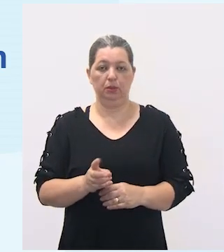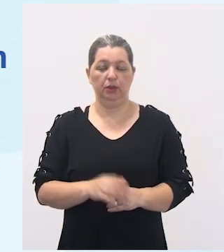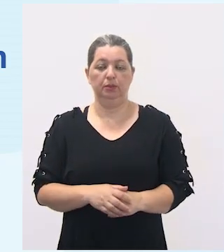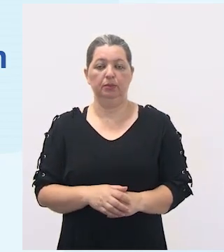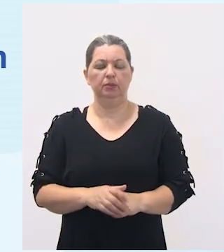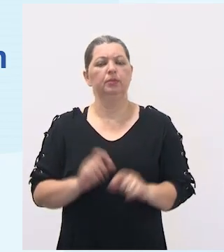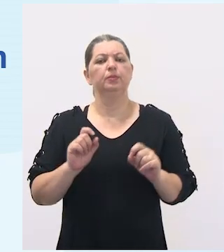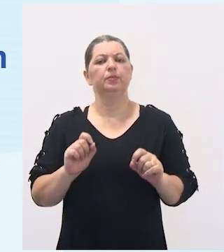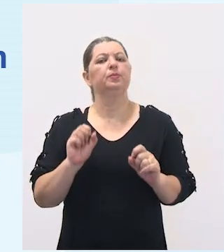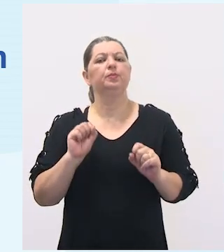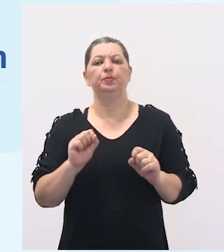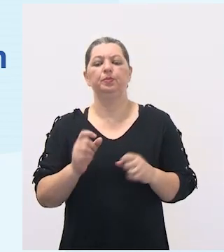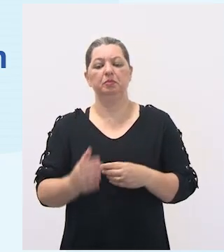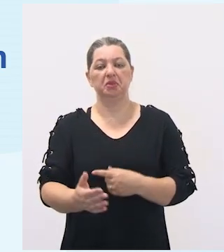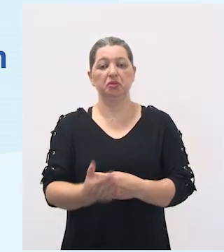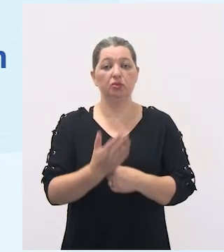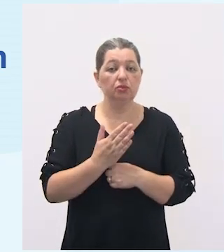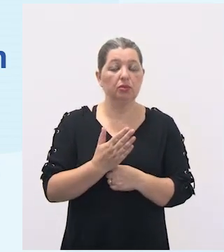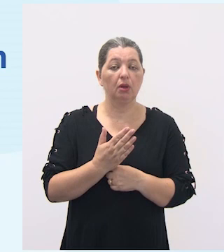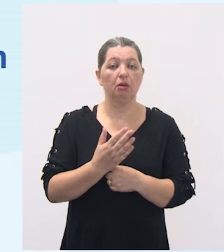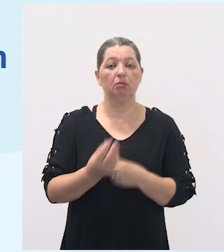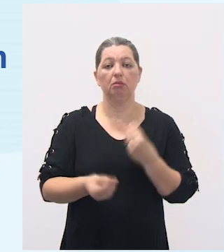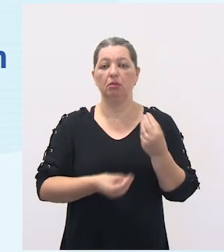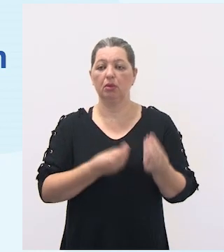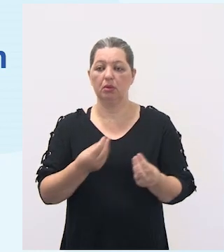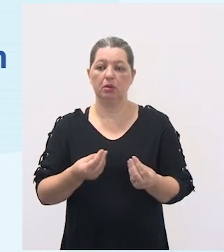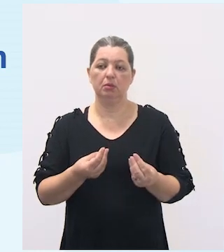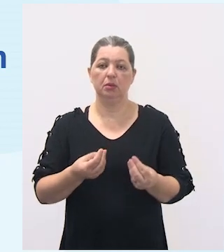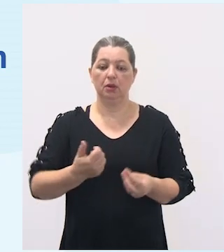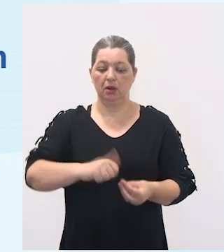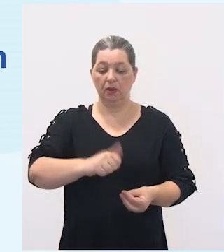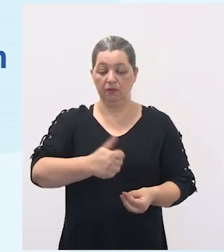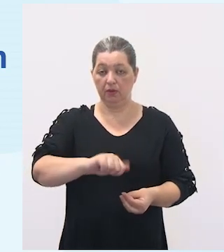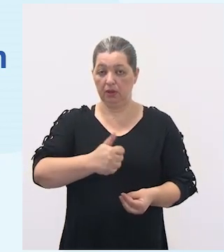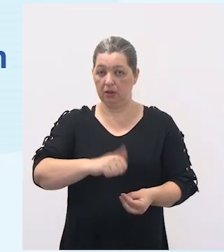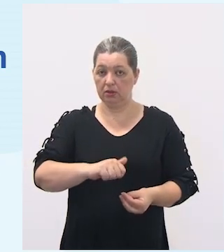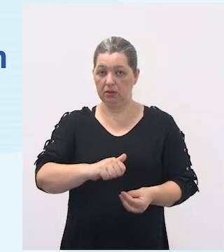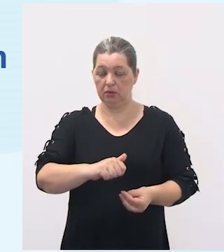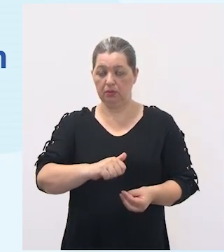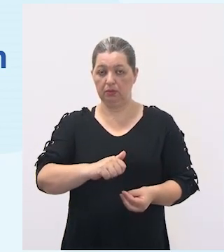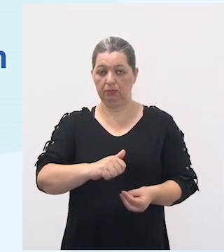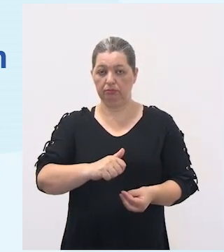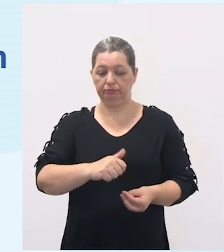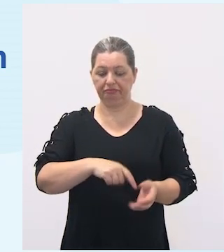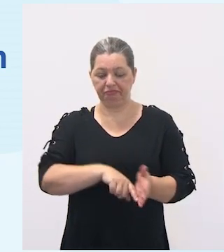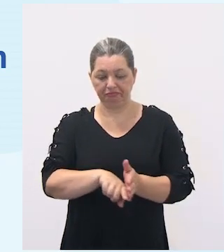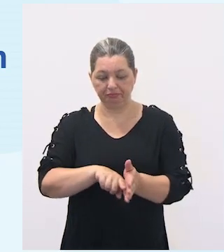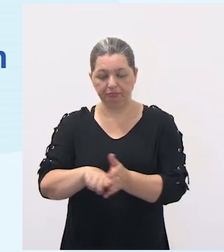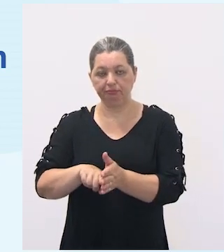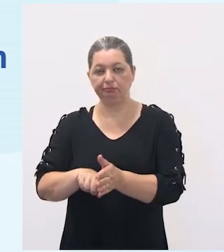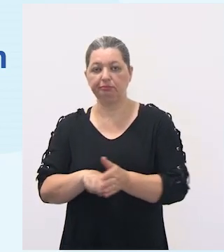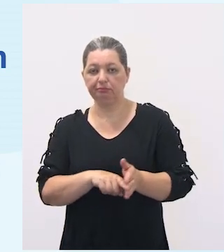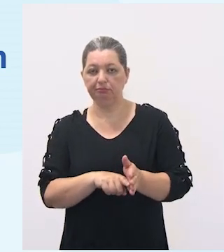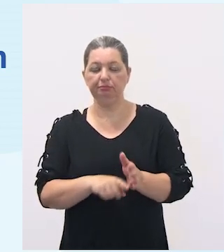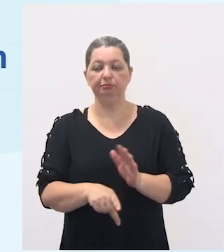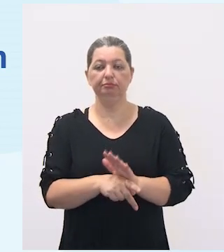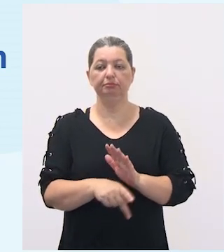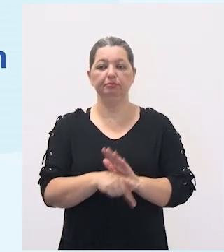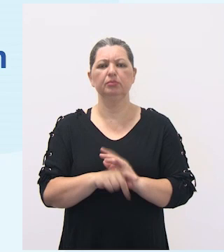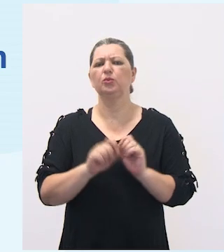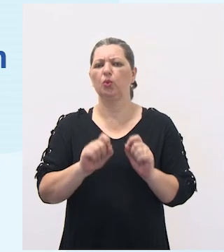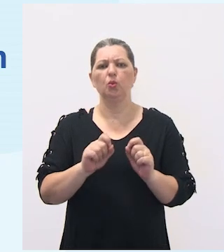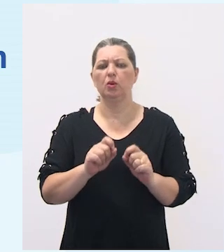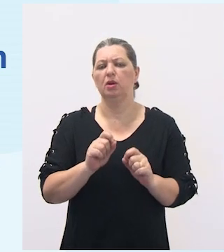que pode nos ajudar, nós olharmos para as avaliações e olhar para esta avaliação do SAEB? O que ela vai